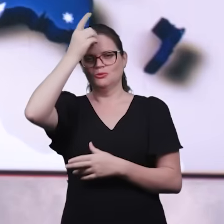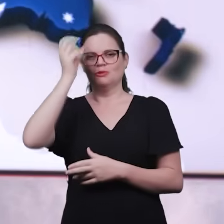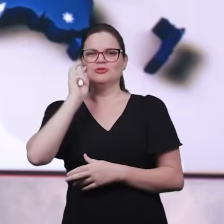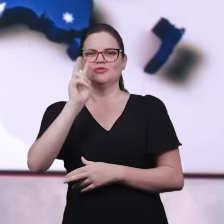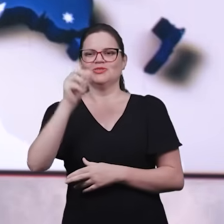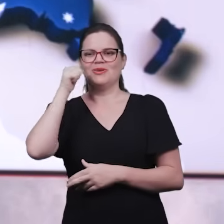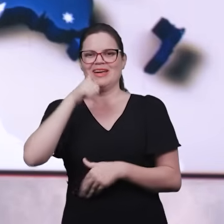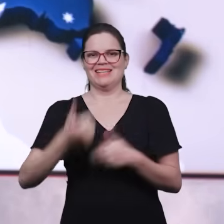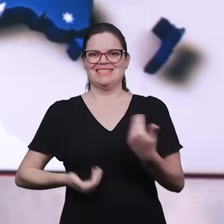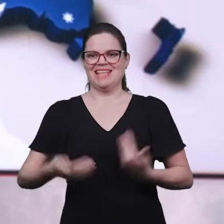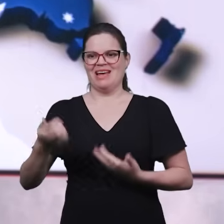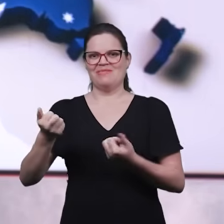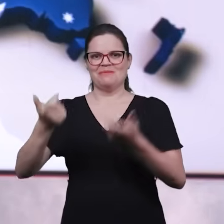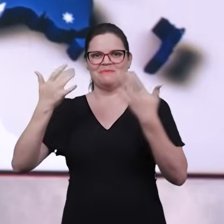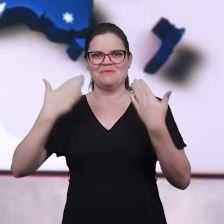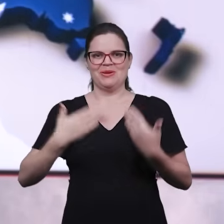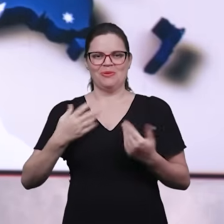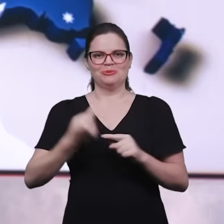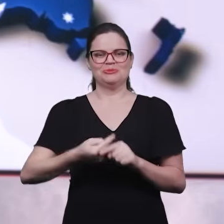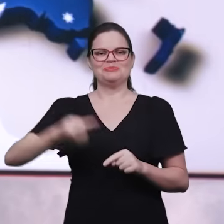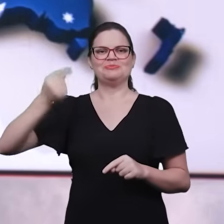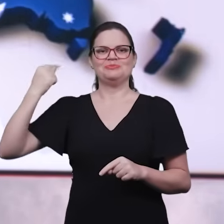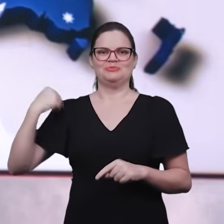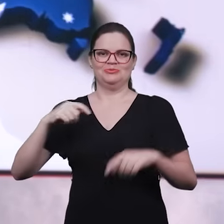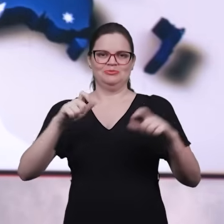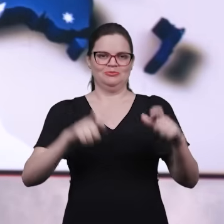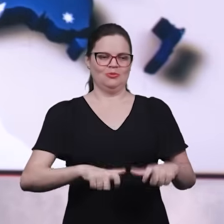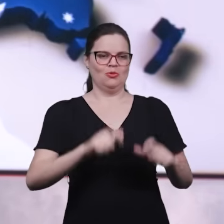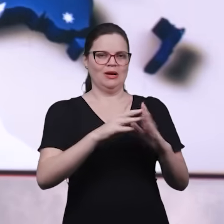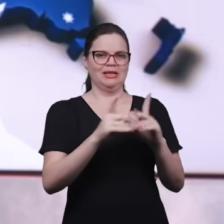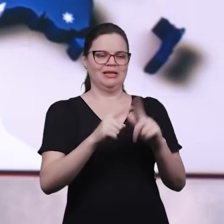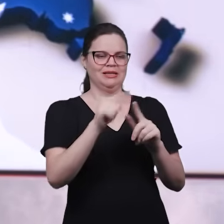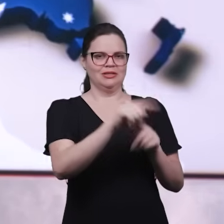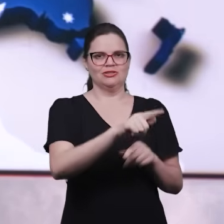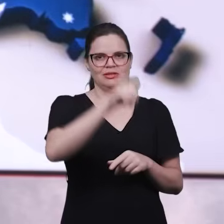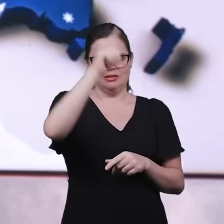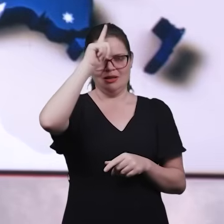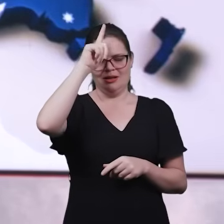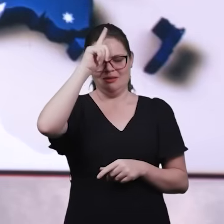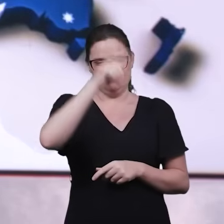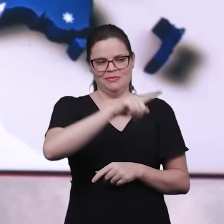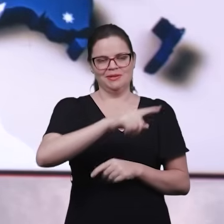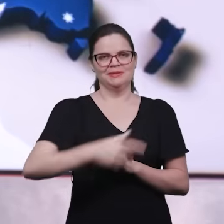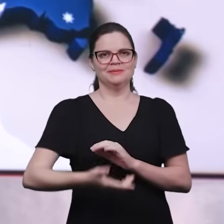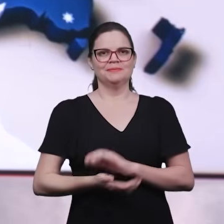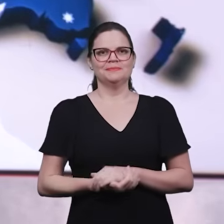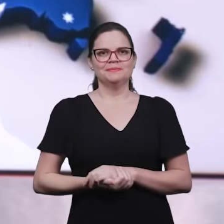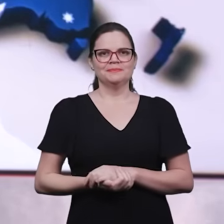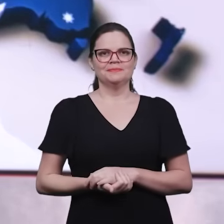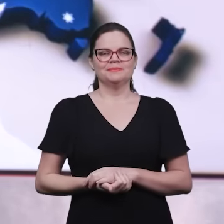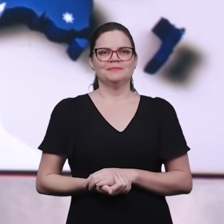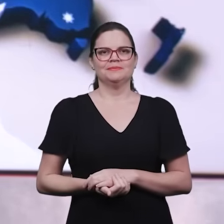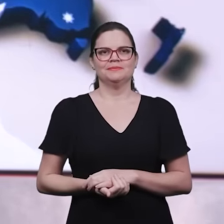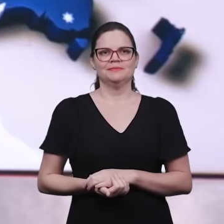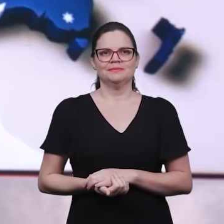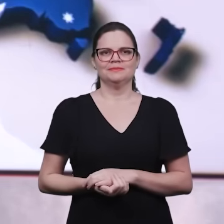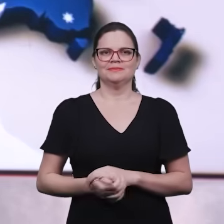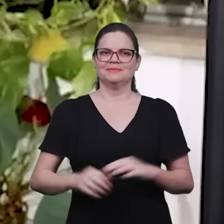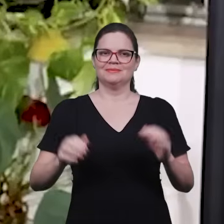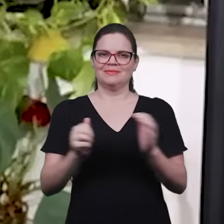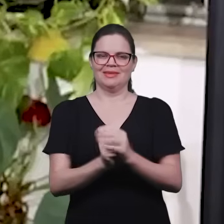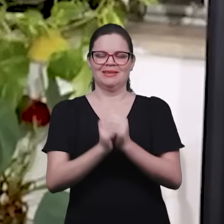que aquela irmã tinha tido lá atrás, sobre o início da igreja na